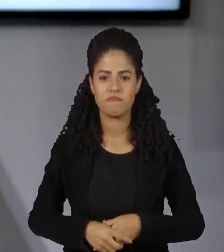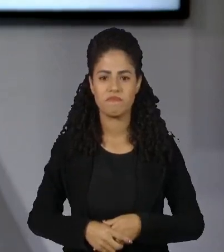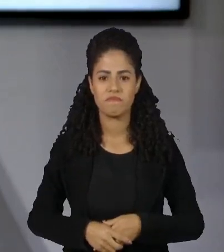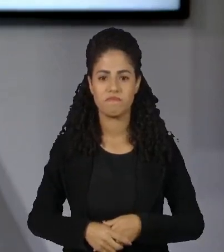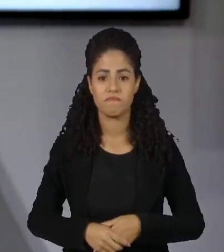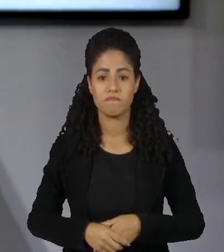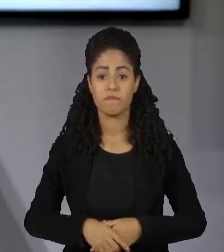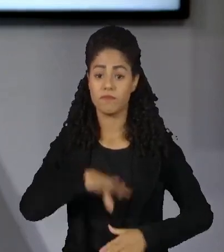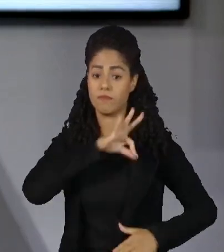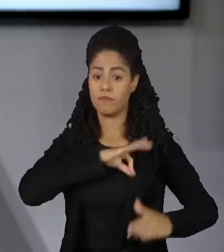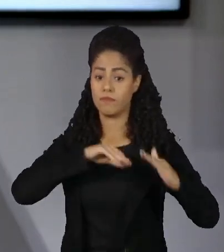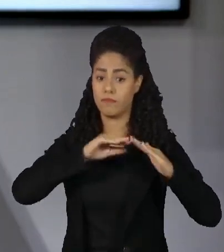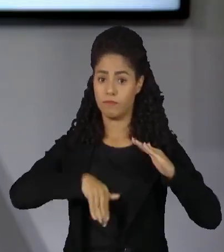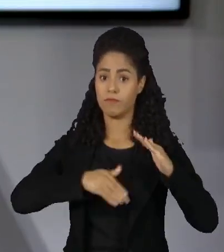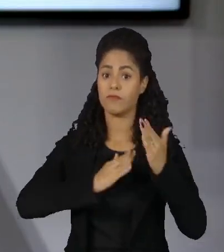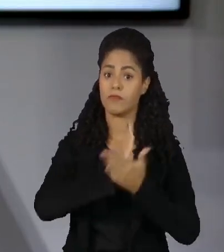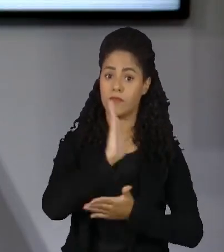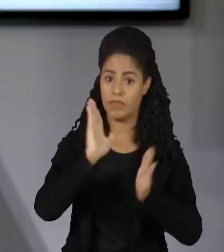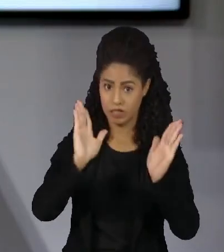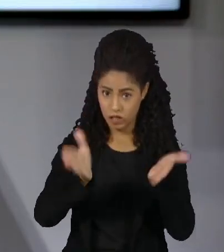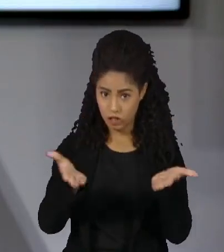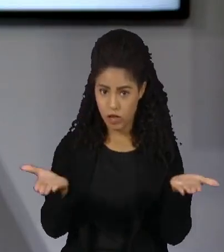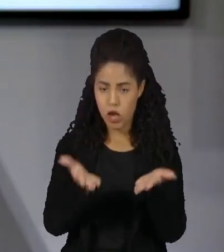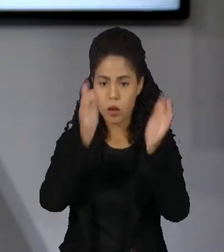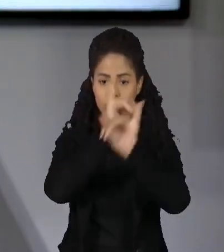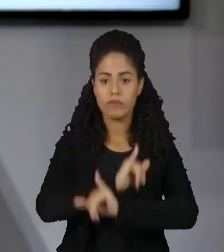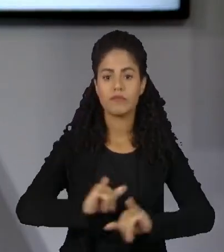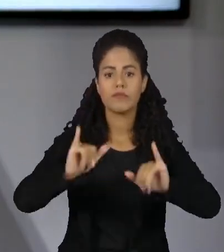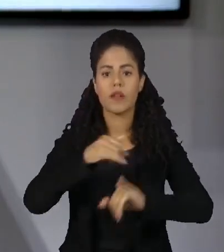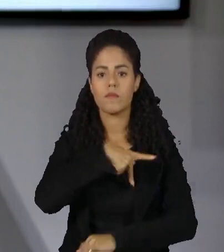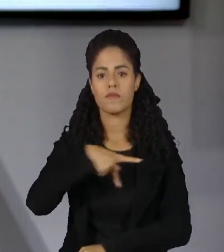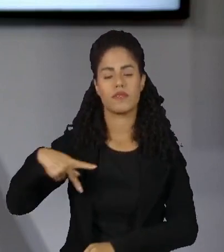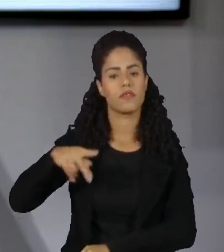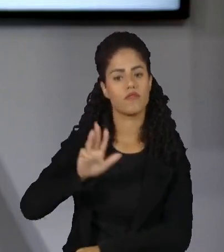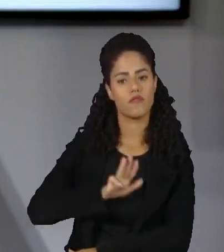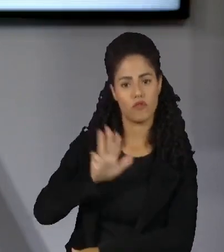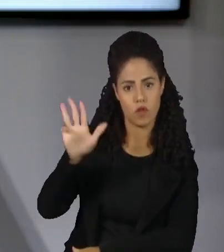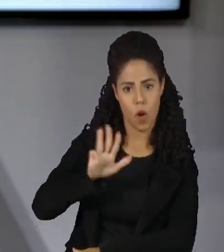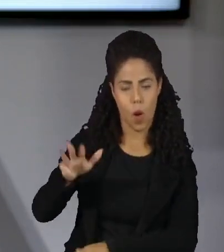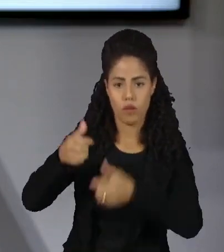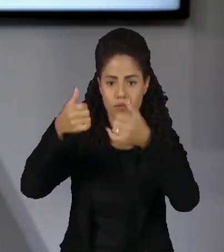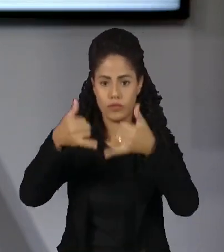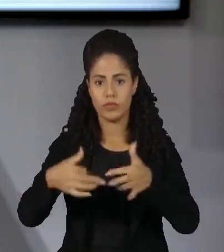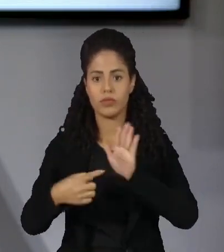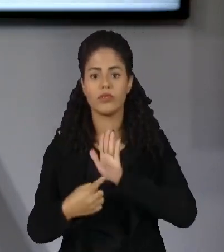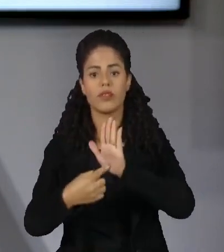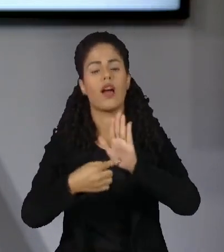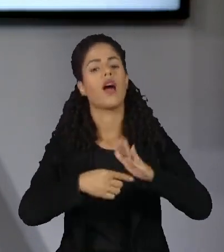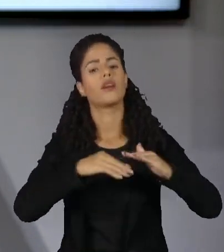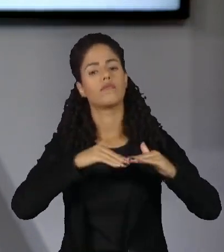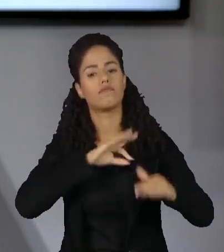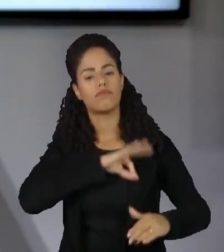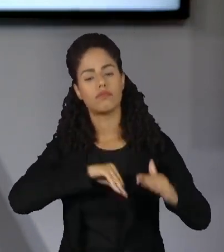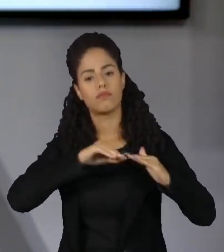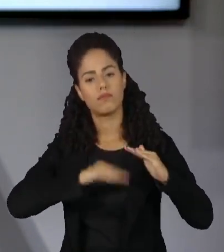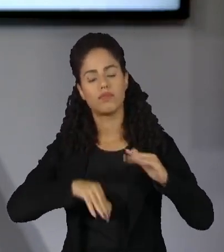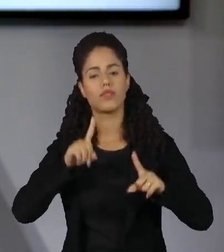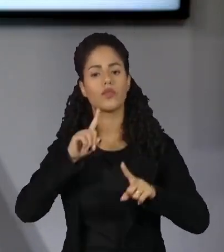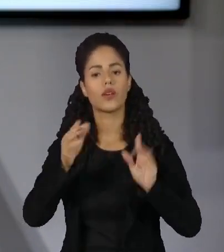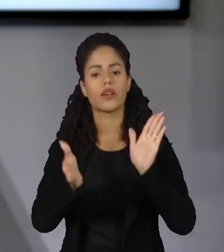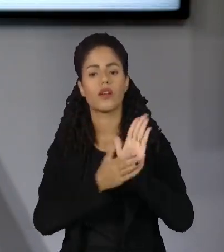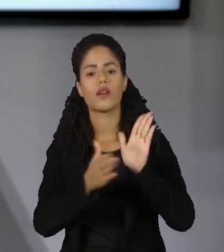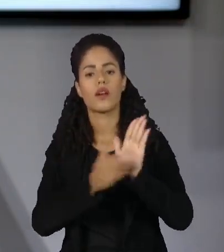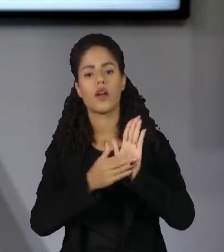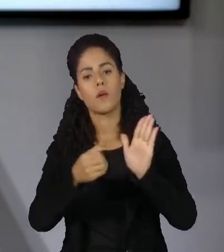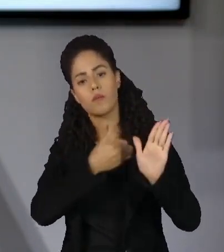O novo salário mínimo já está valendo. O aumento anunciado pelo presidente Lula eleva o valor do salário acima da inflação e a proposta do